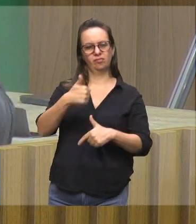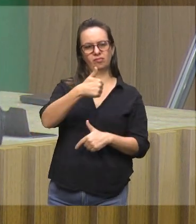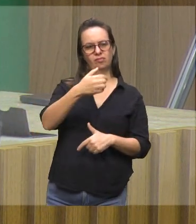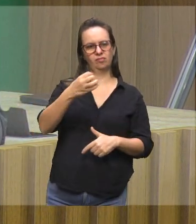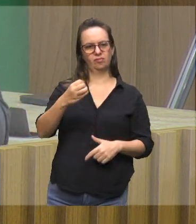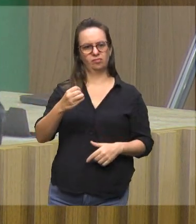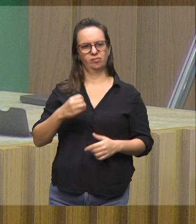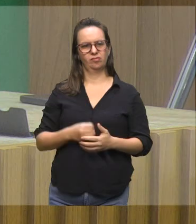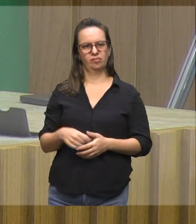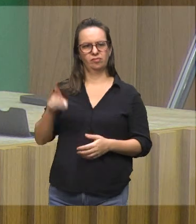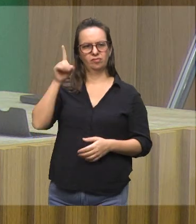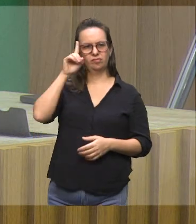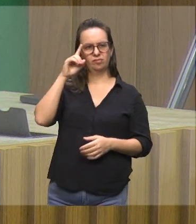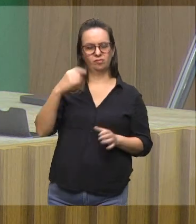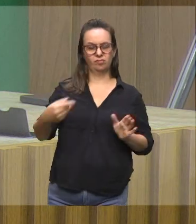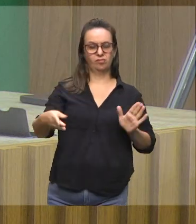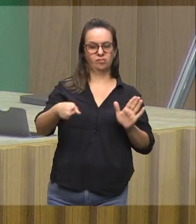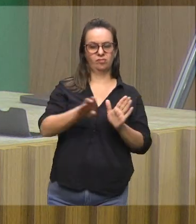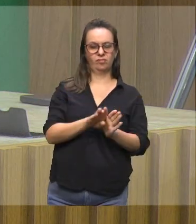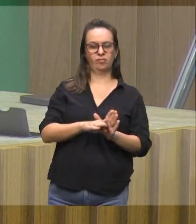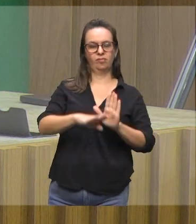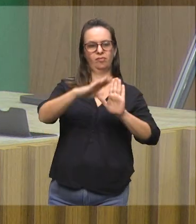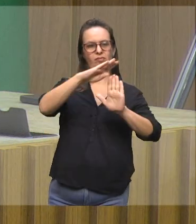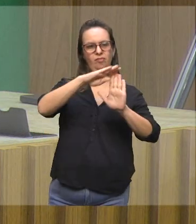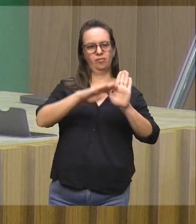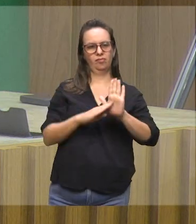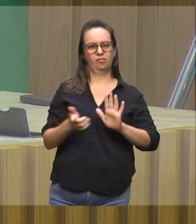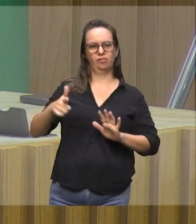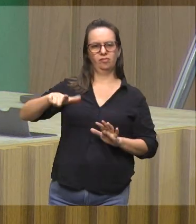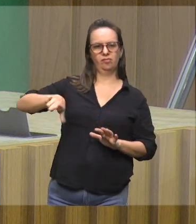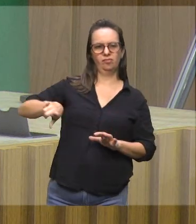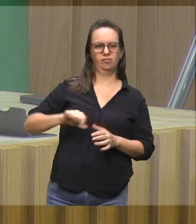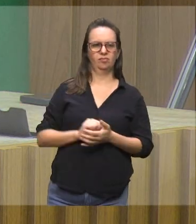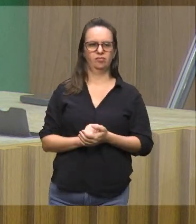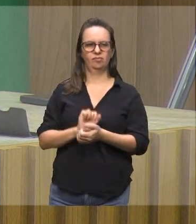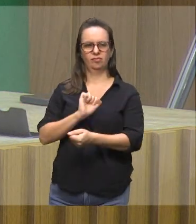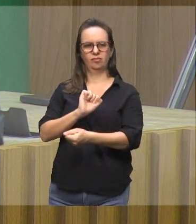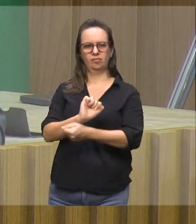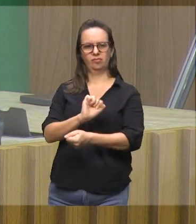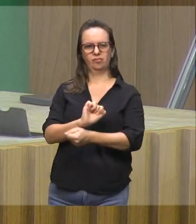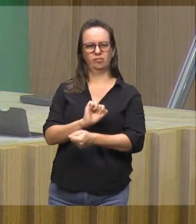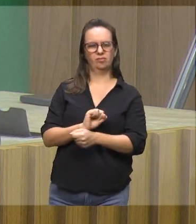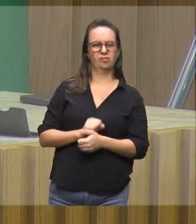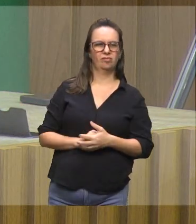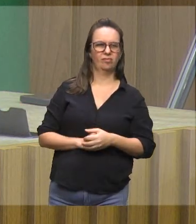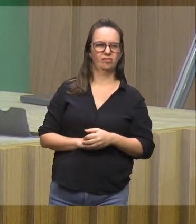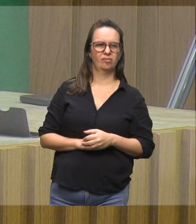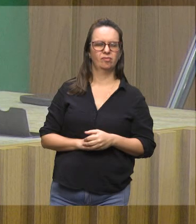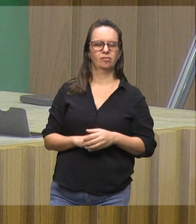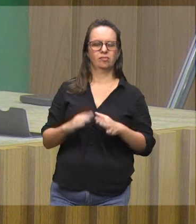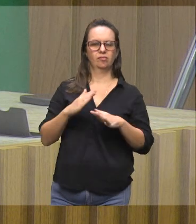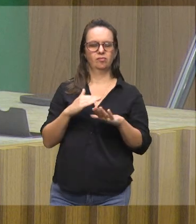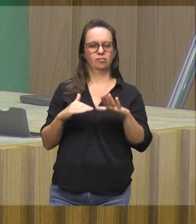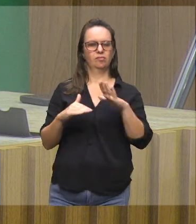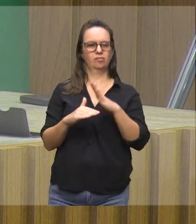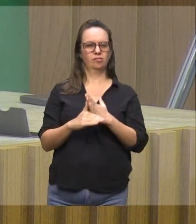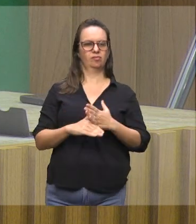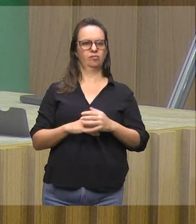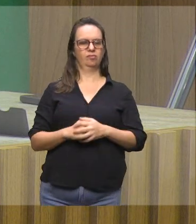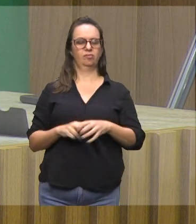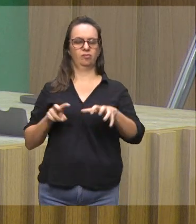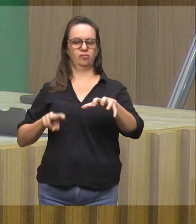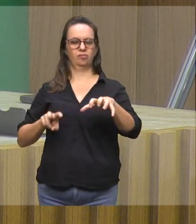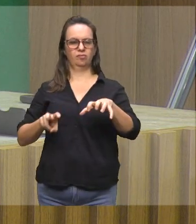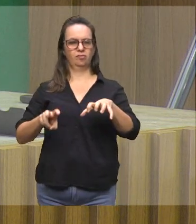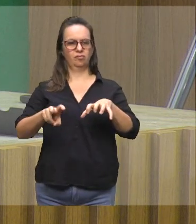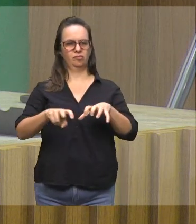fica pronta para vir para a pauta novamente. Então, a gente vai aguardar aí a tramitação completa, a promulgação pela mesa diretora. Esse é